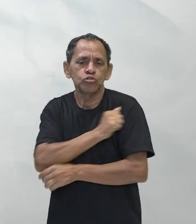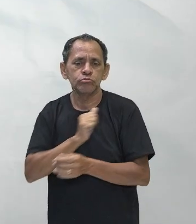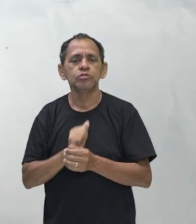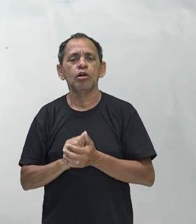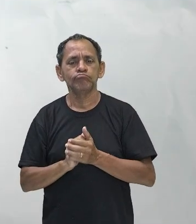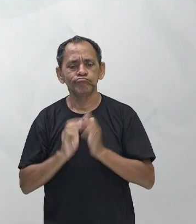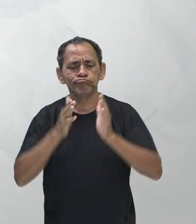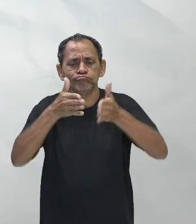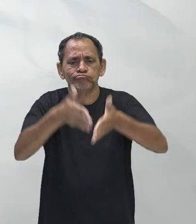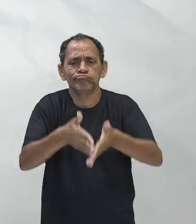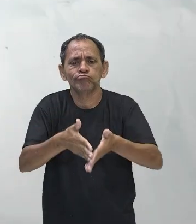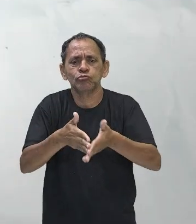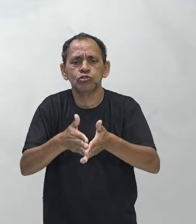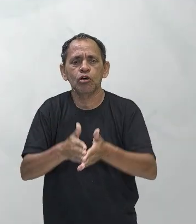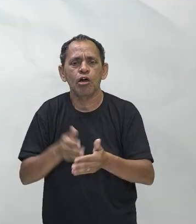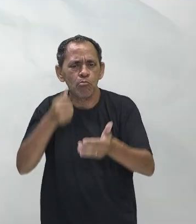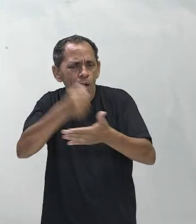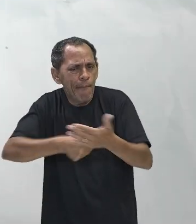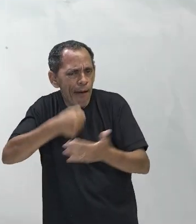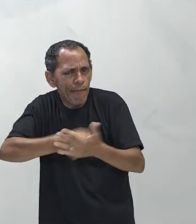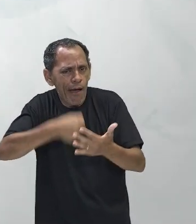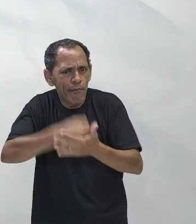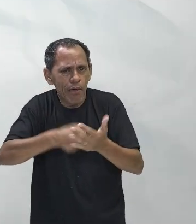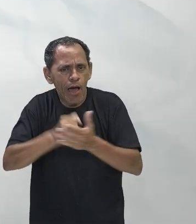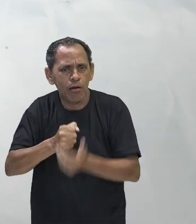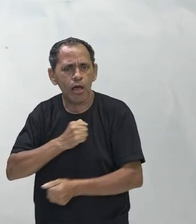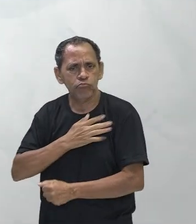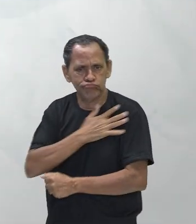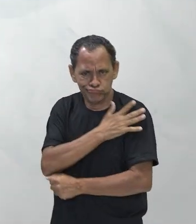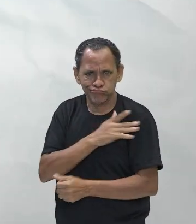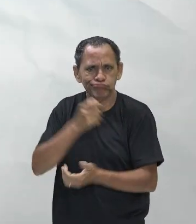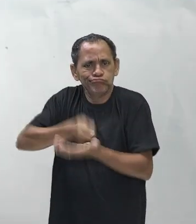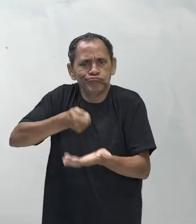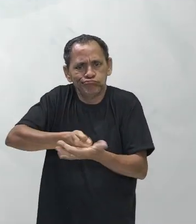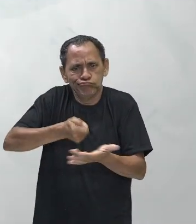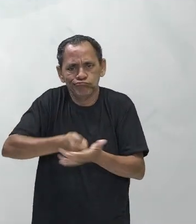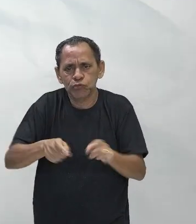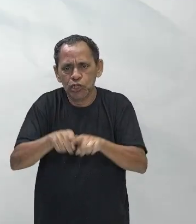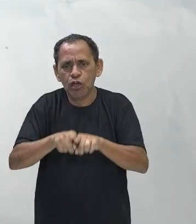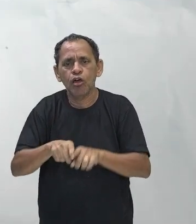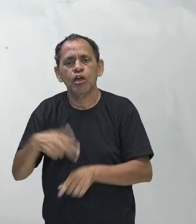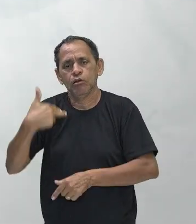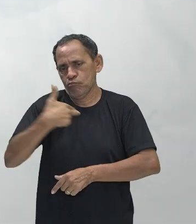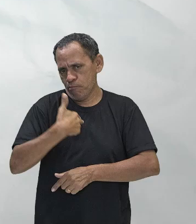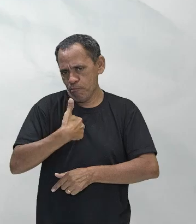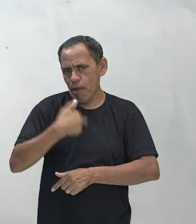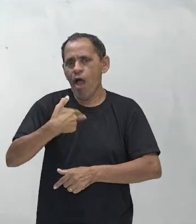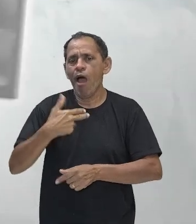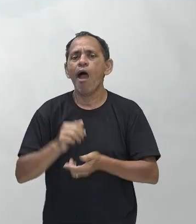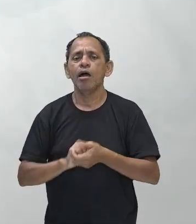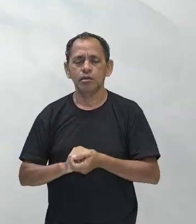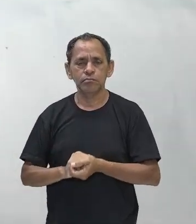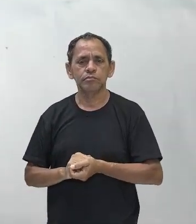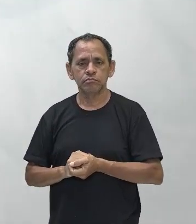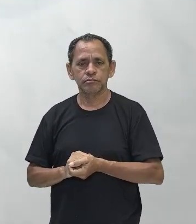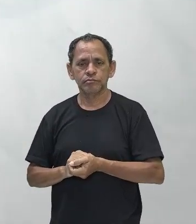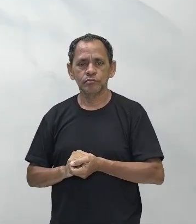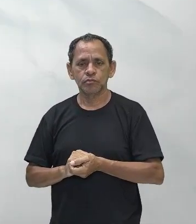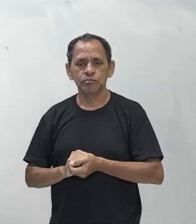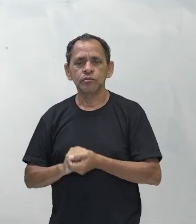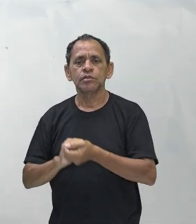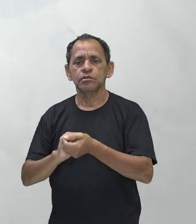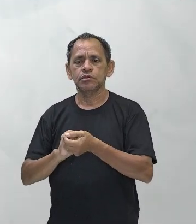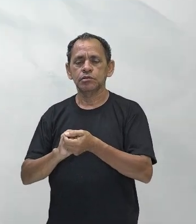na resistência à ditadura do Estado Novo de Getúlio Vargas e no combate ao nazifascismo no país. No calor